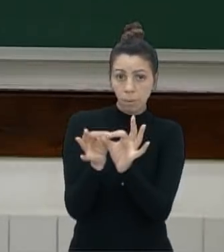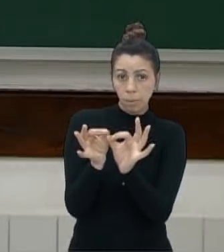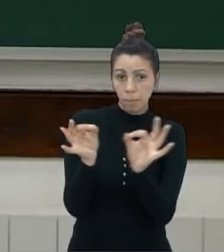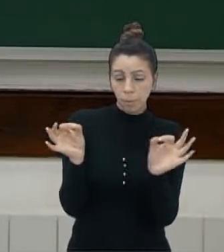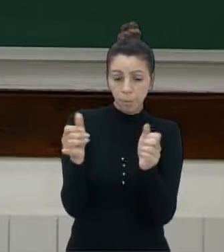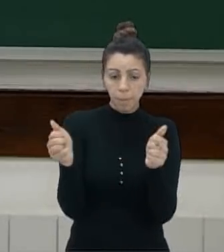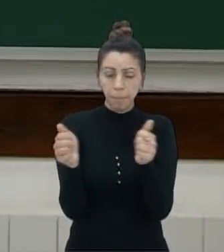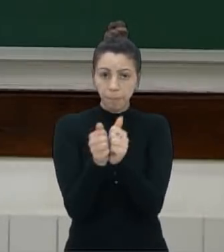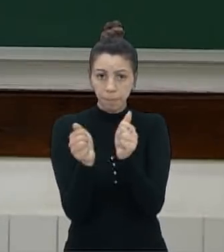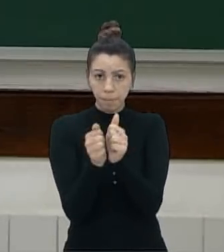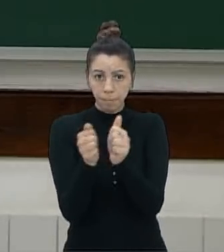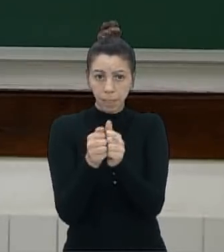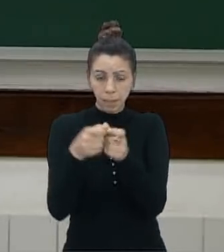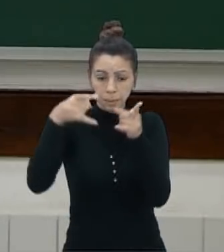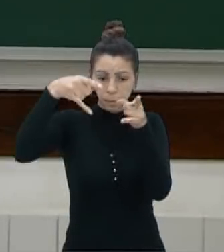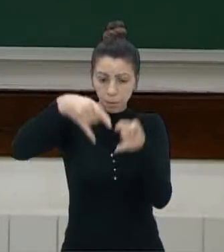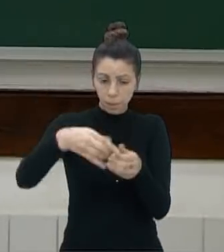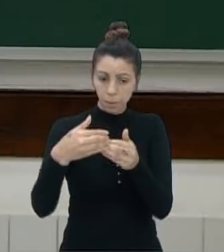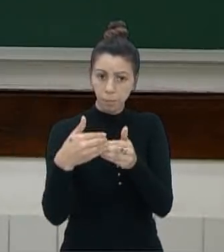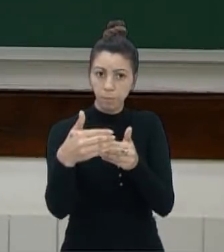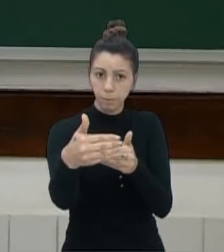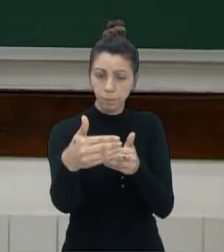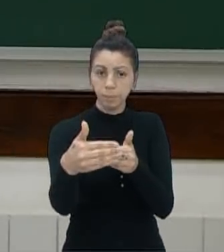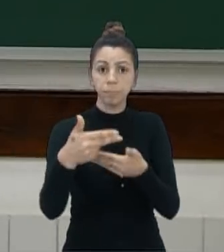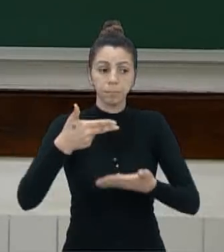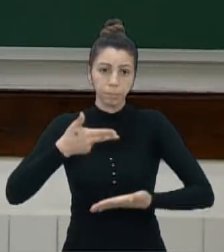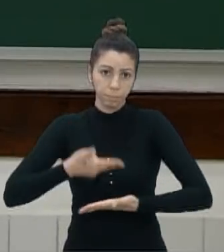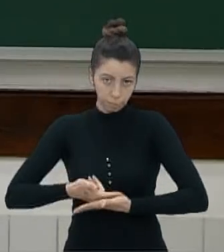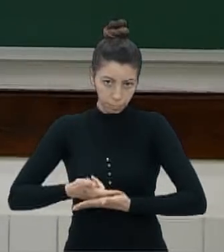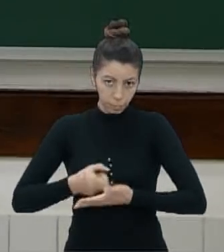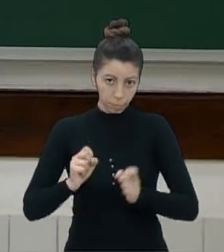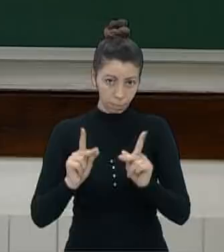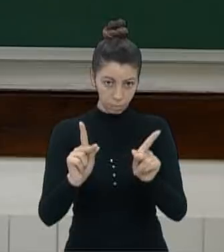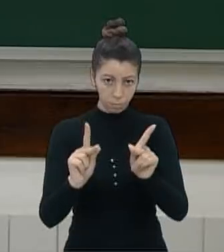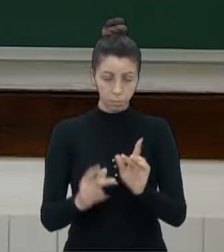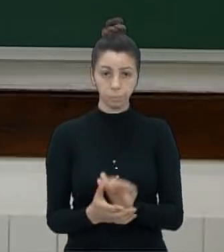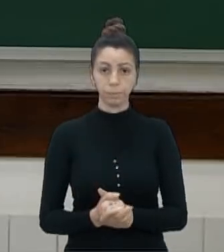da cama é a lateral da cama onde ele estava deitado, ok?